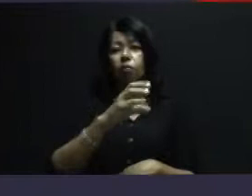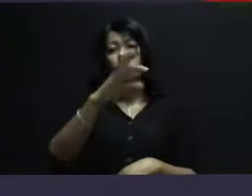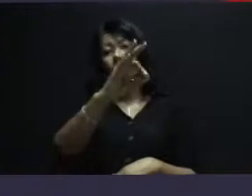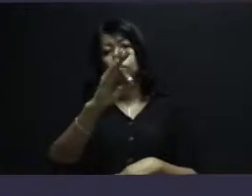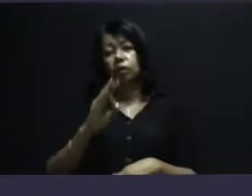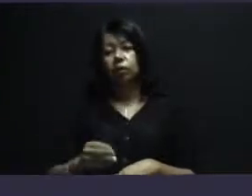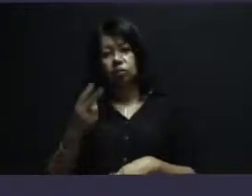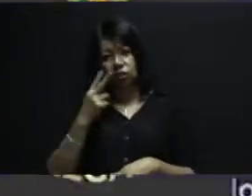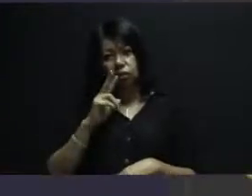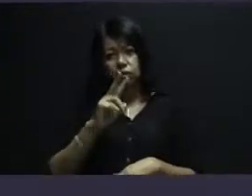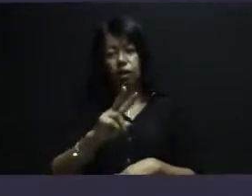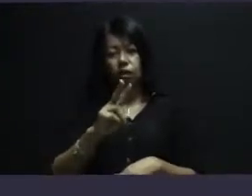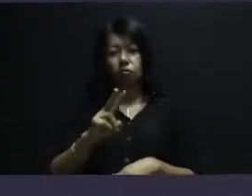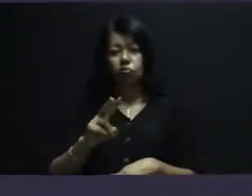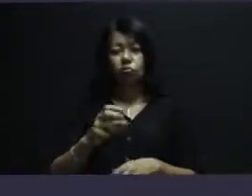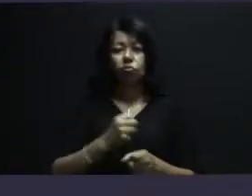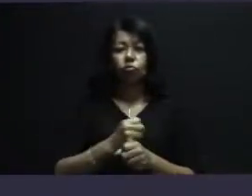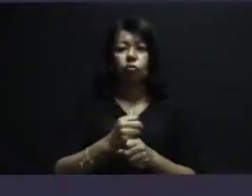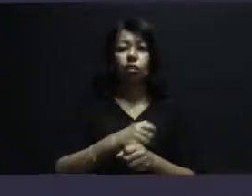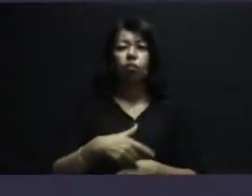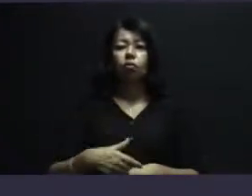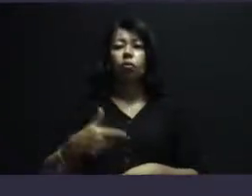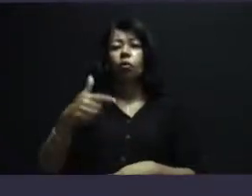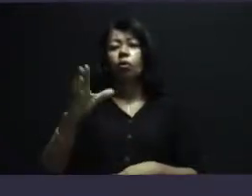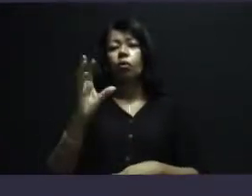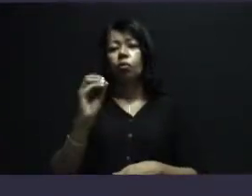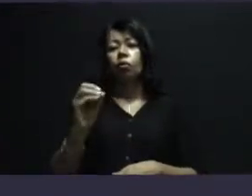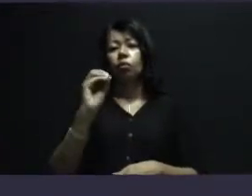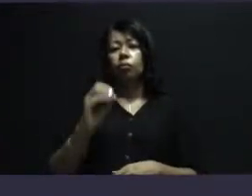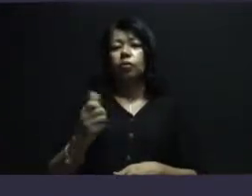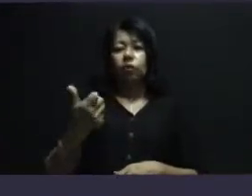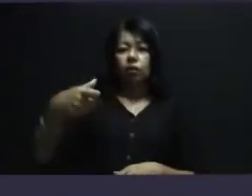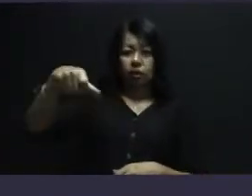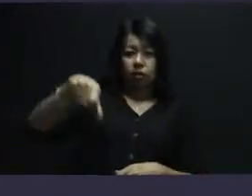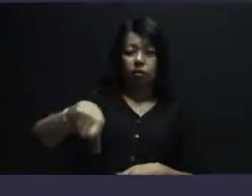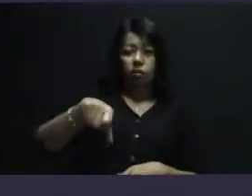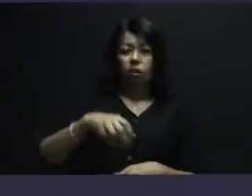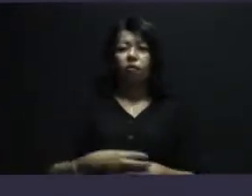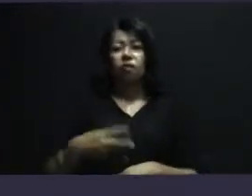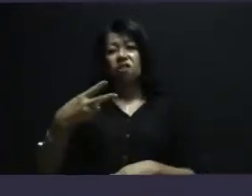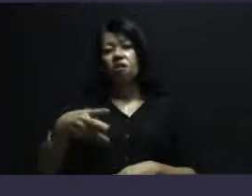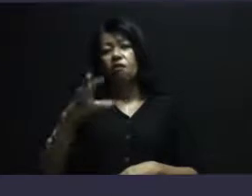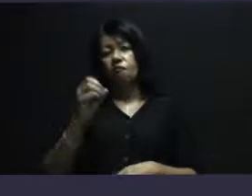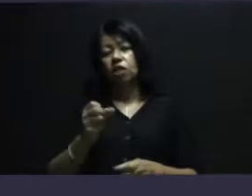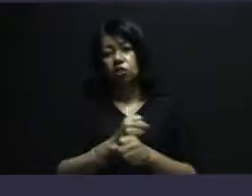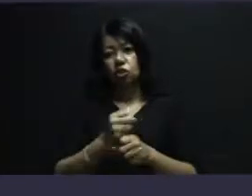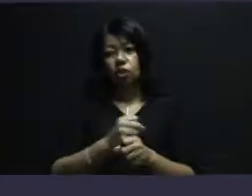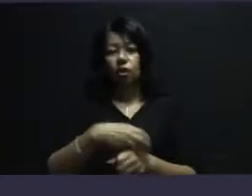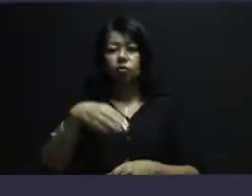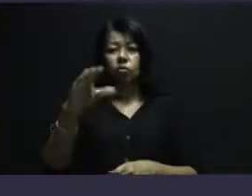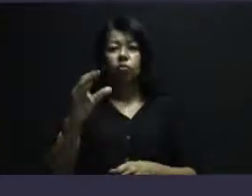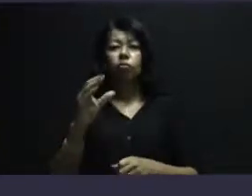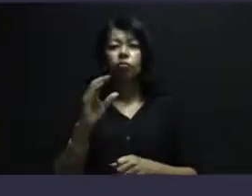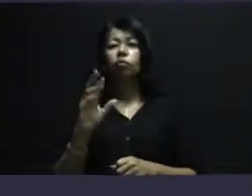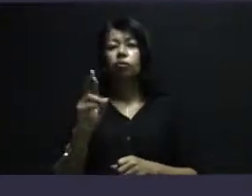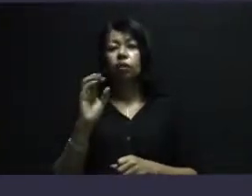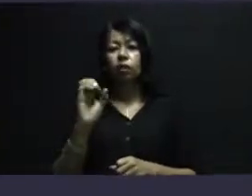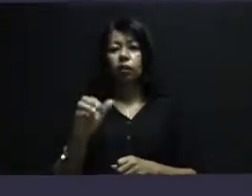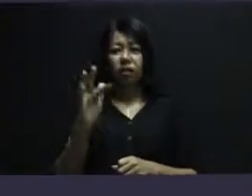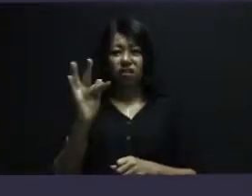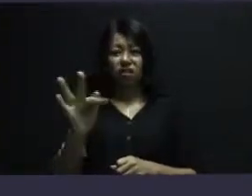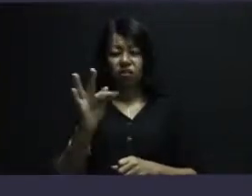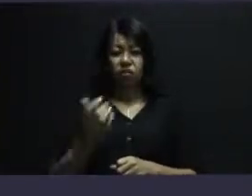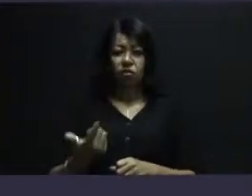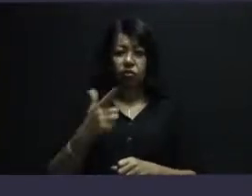no ano. 2019. CREF 4SP 20 anos. A Regional de São Paulo comemora 20 anos de